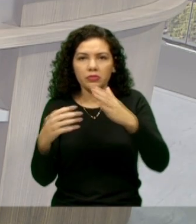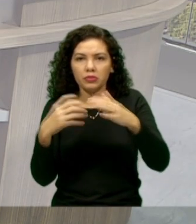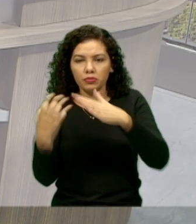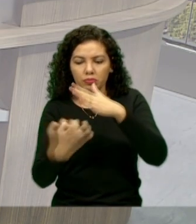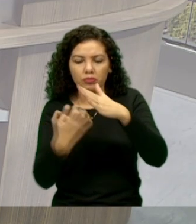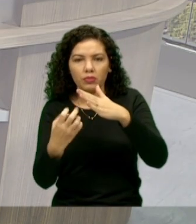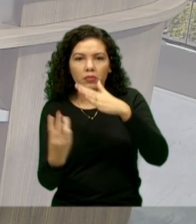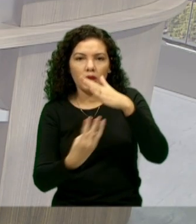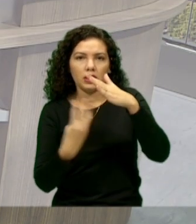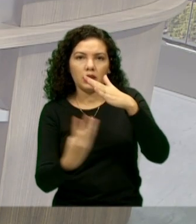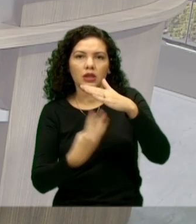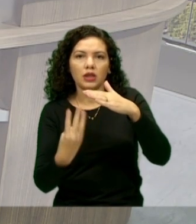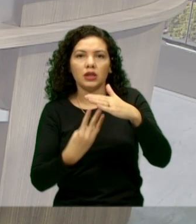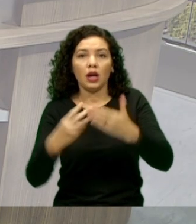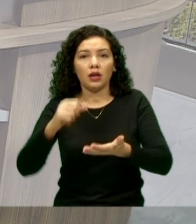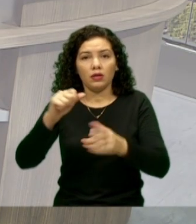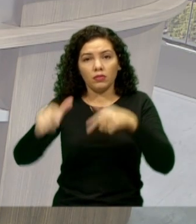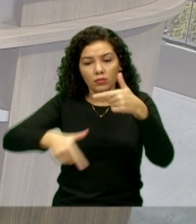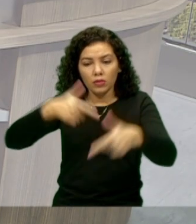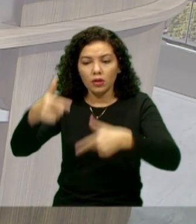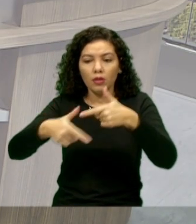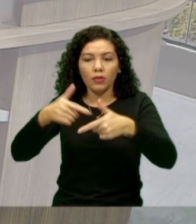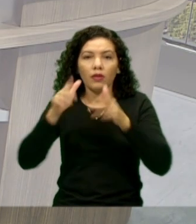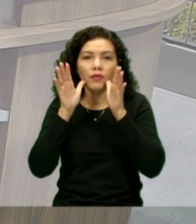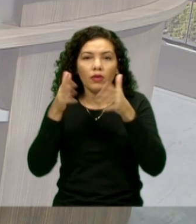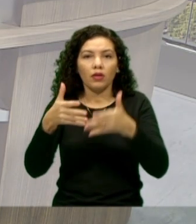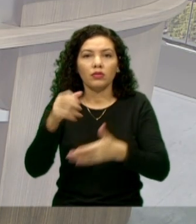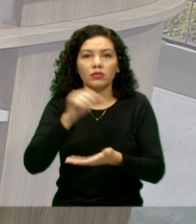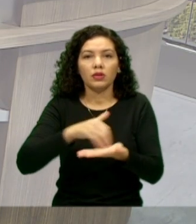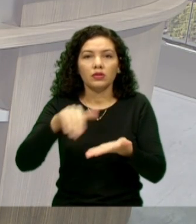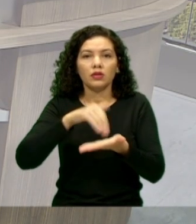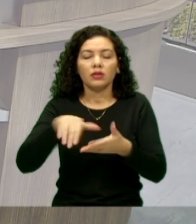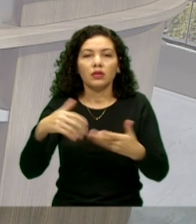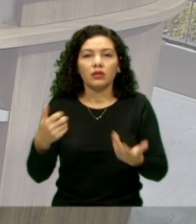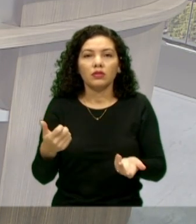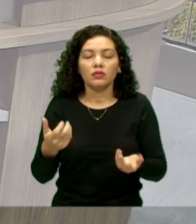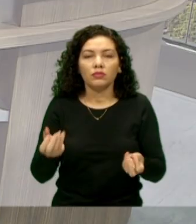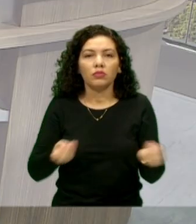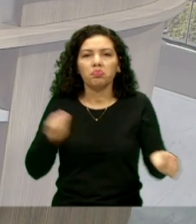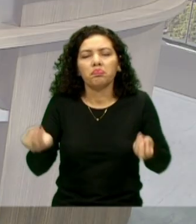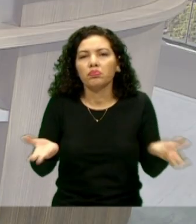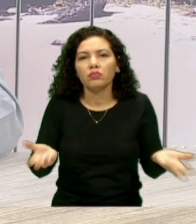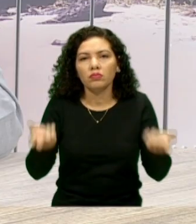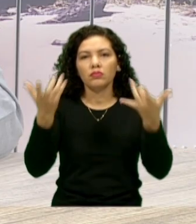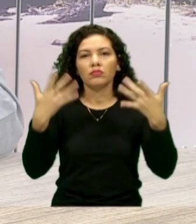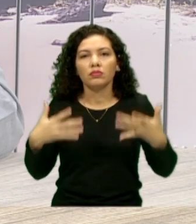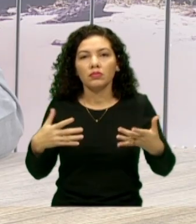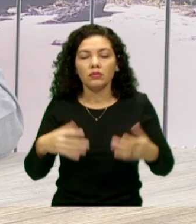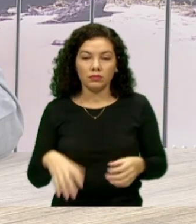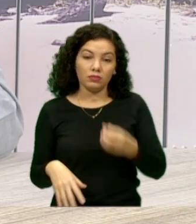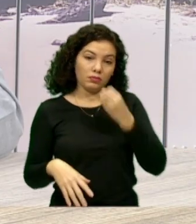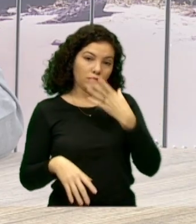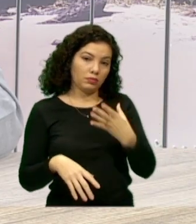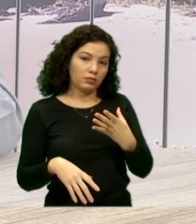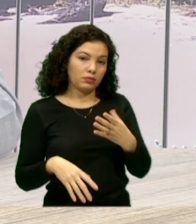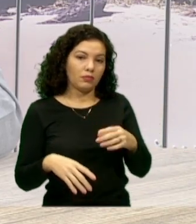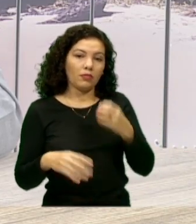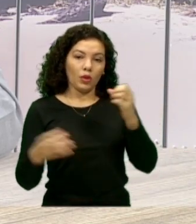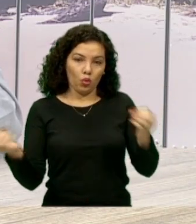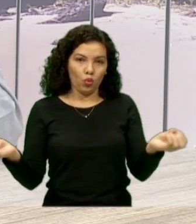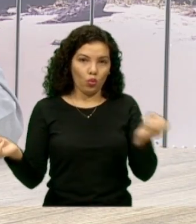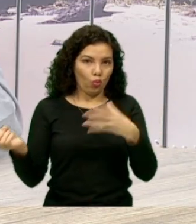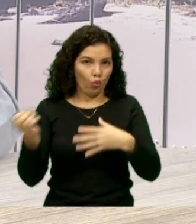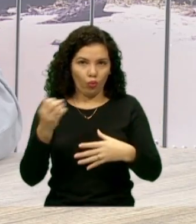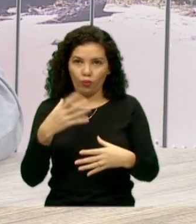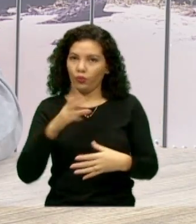terceirização para as atividades fins da Secretaria. Bom, não é uma coisa